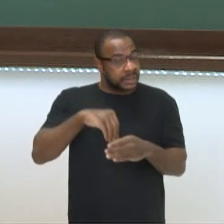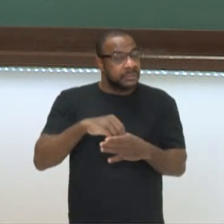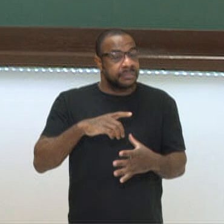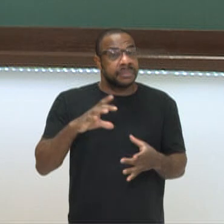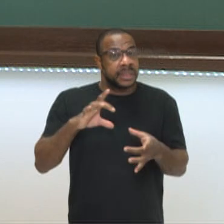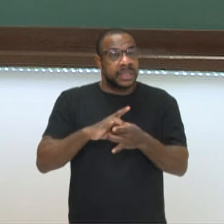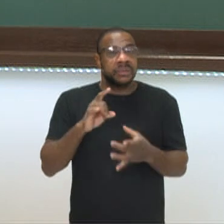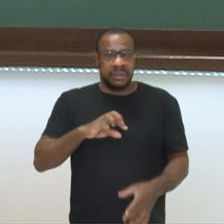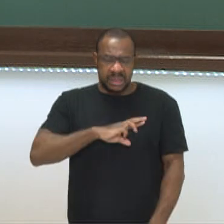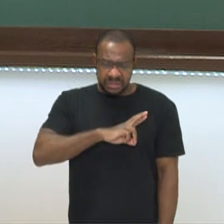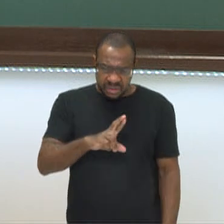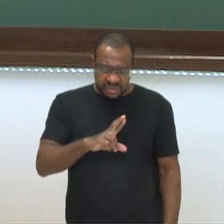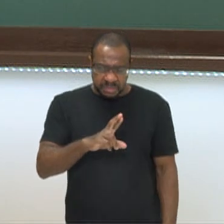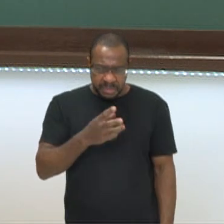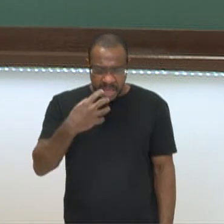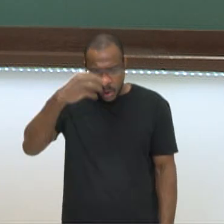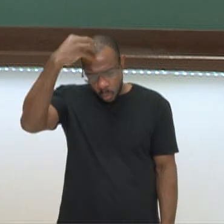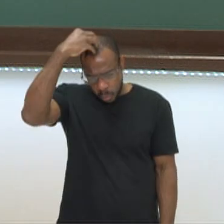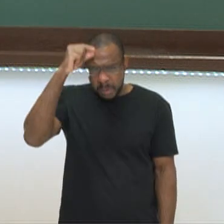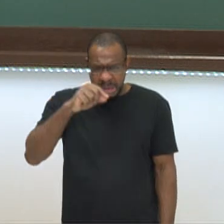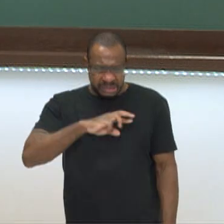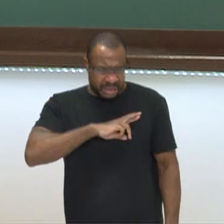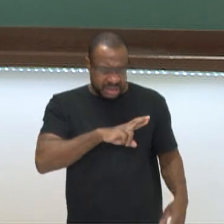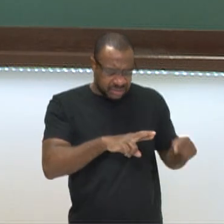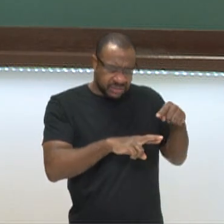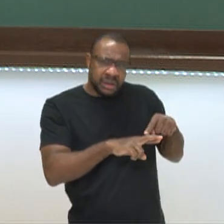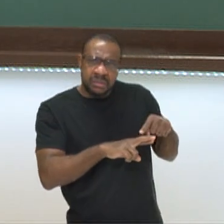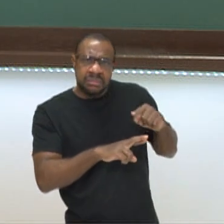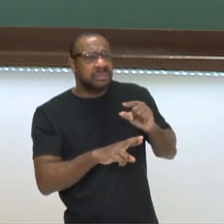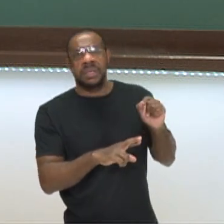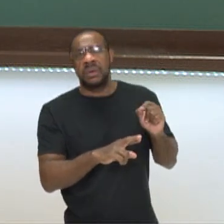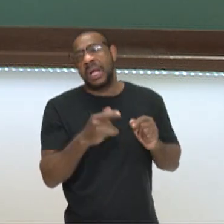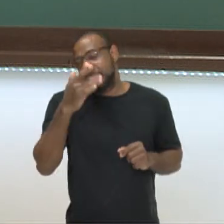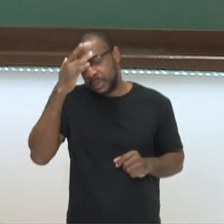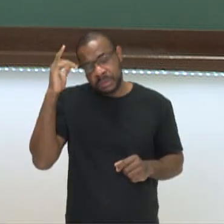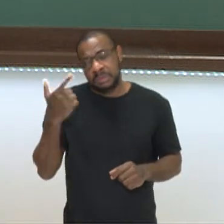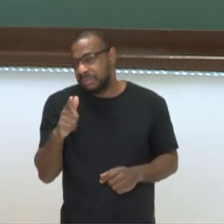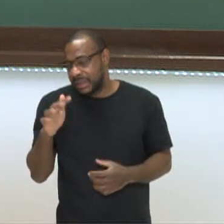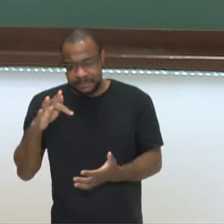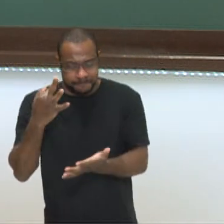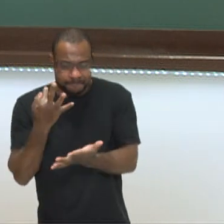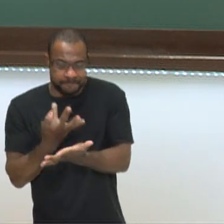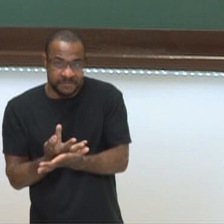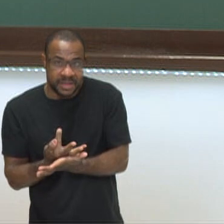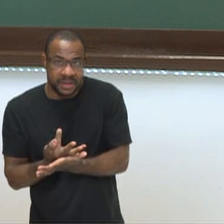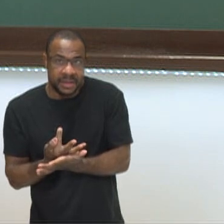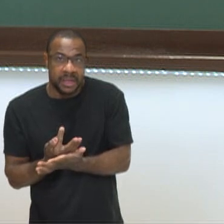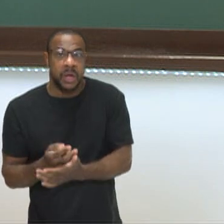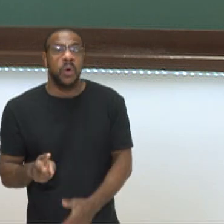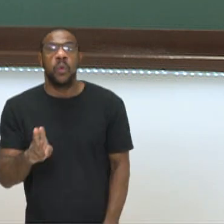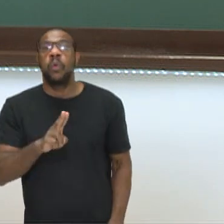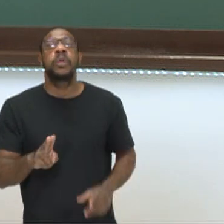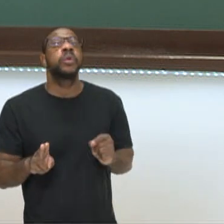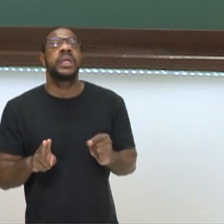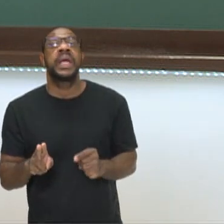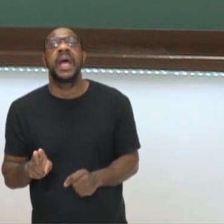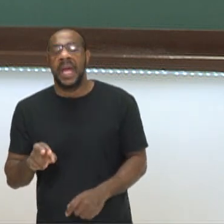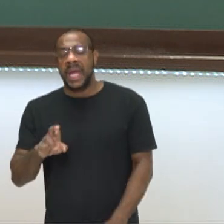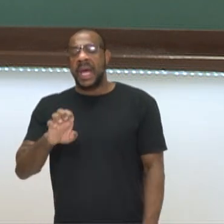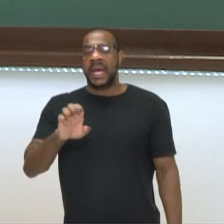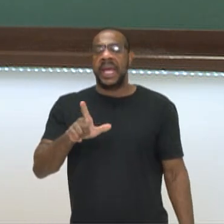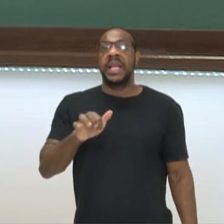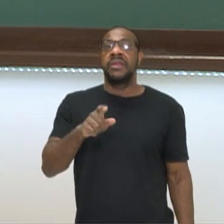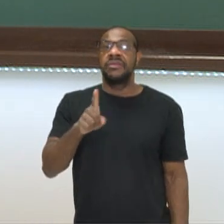mas não é culpa da religião. As pessoas usam de má fé, ou seja, usam a religião para pregar o preconceito. Todas